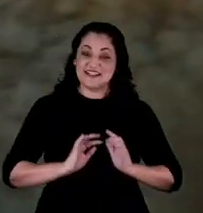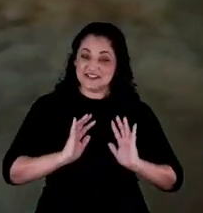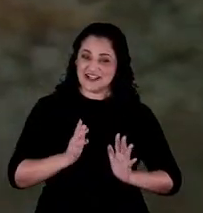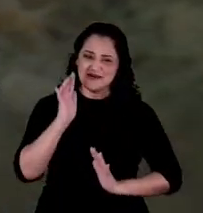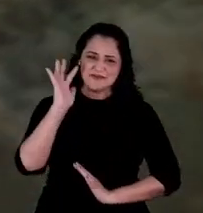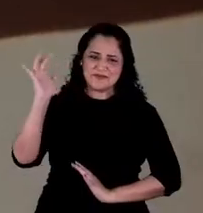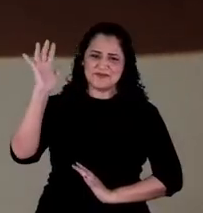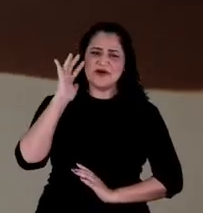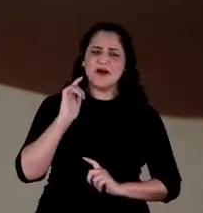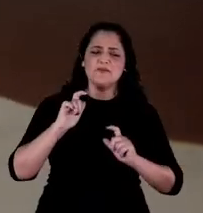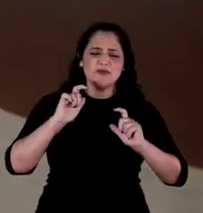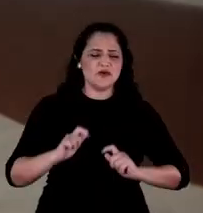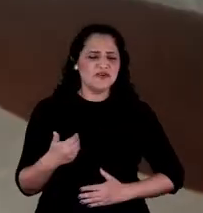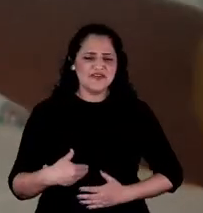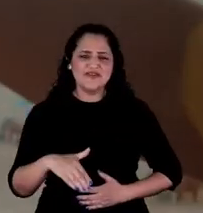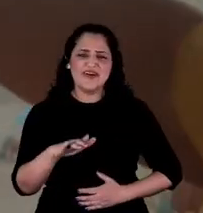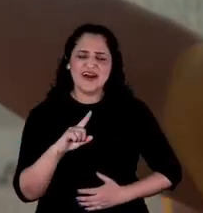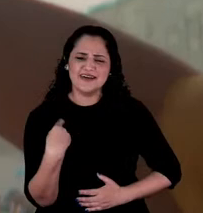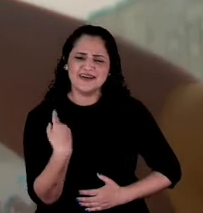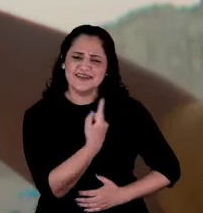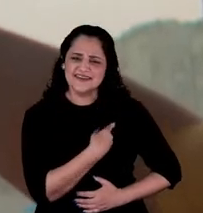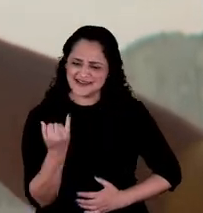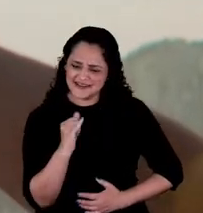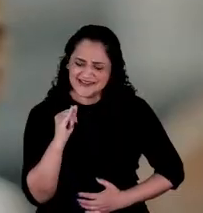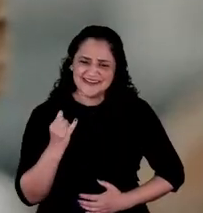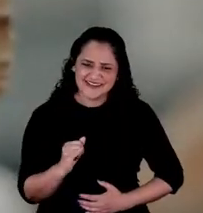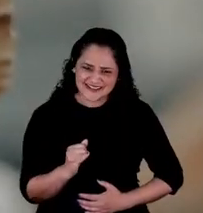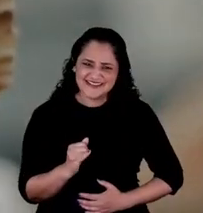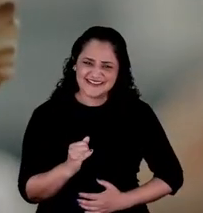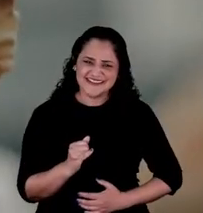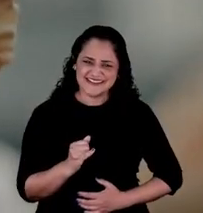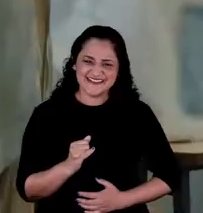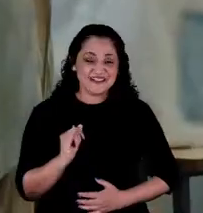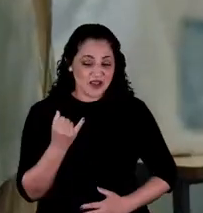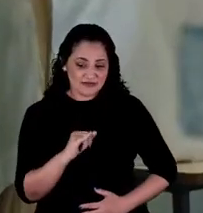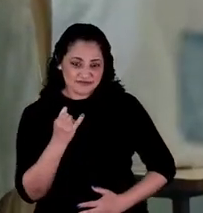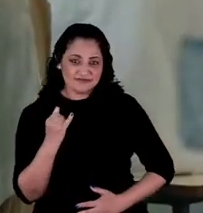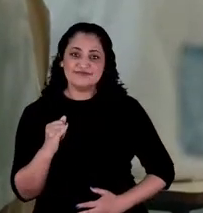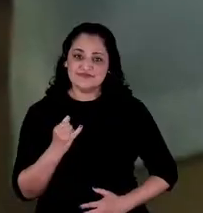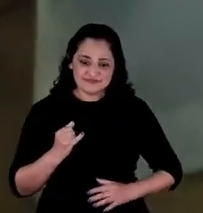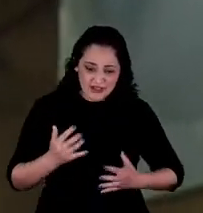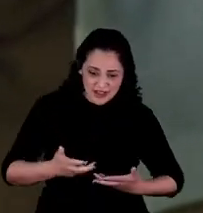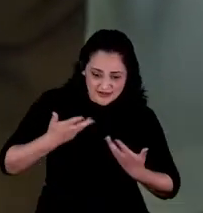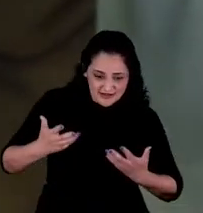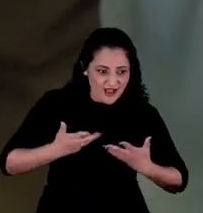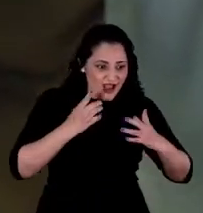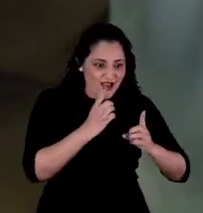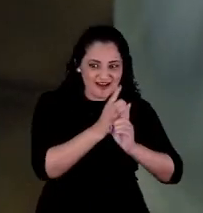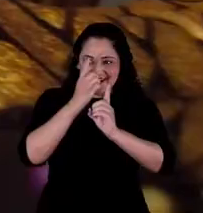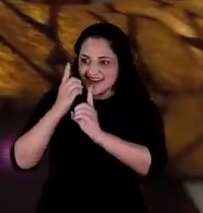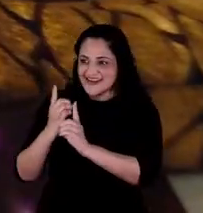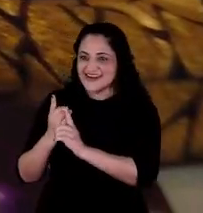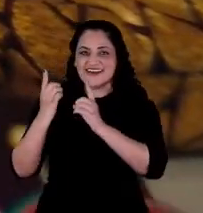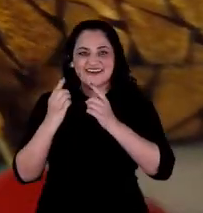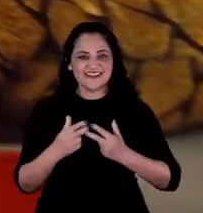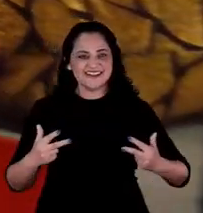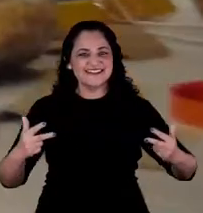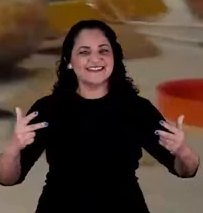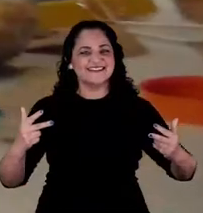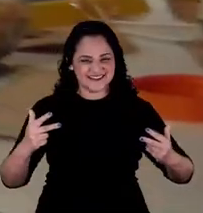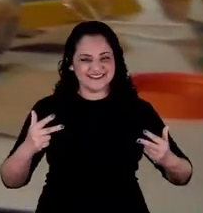já parou para pensar Para onde vai a nossa energia a nossa energia incentiva descobertas